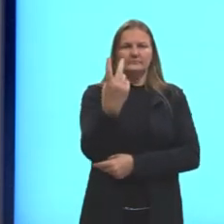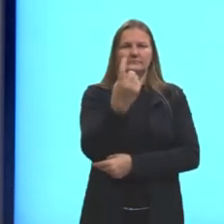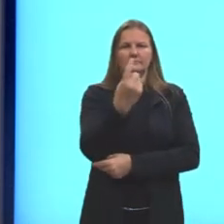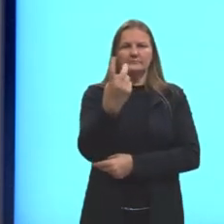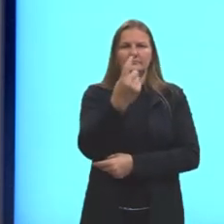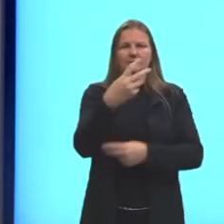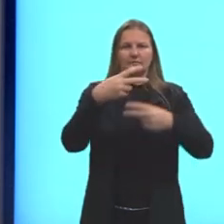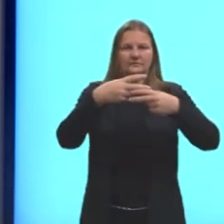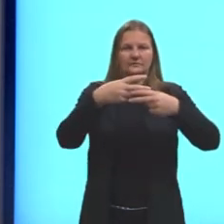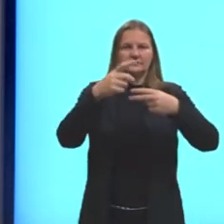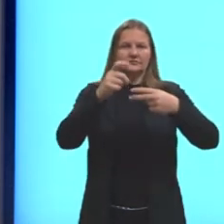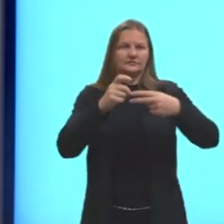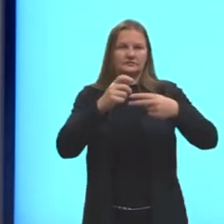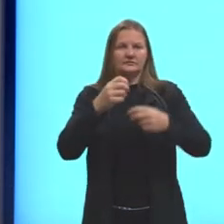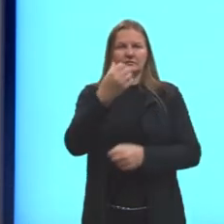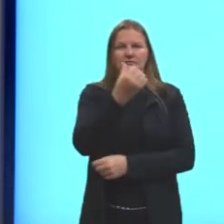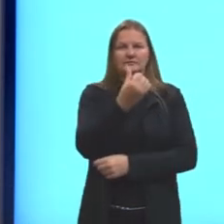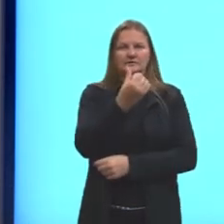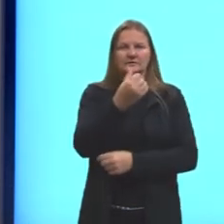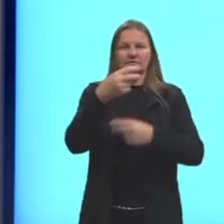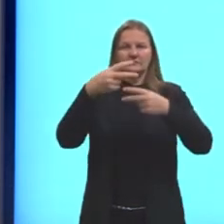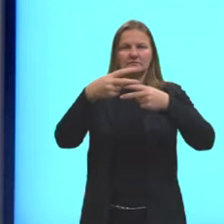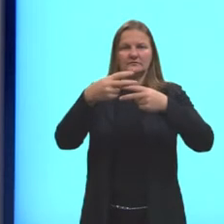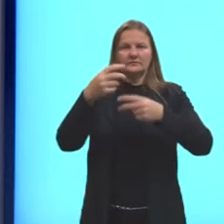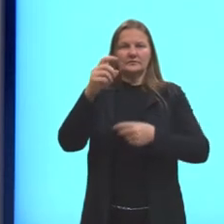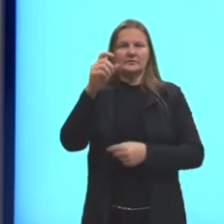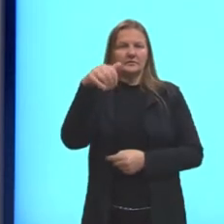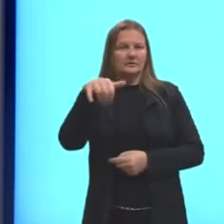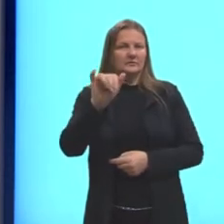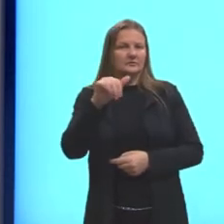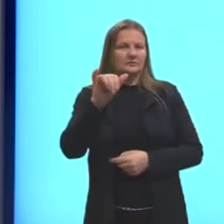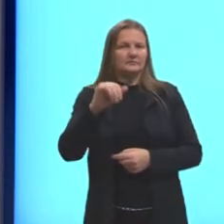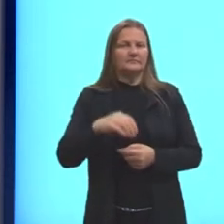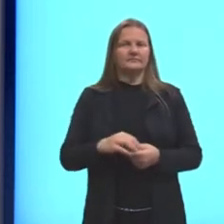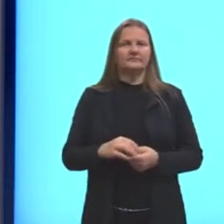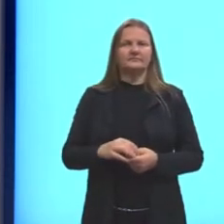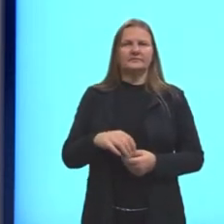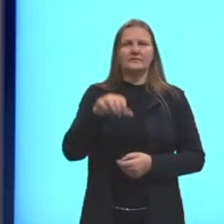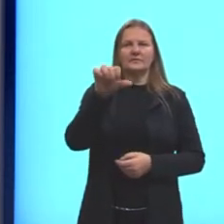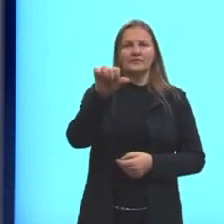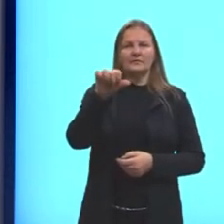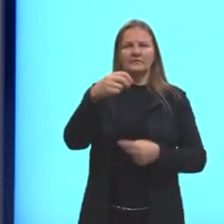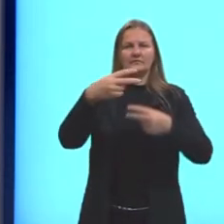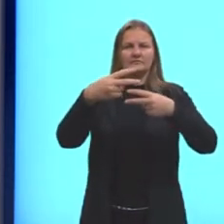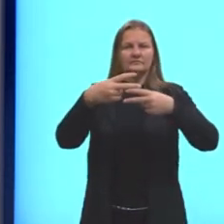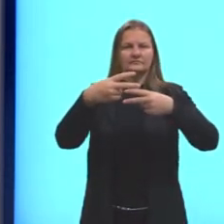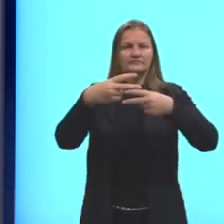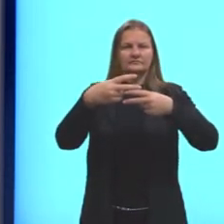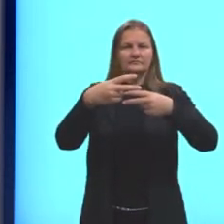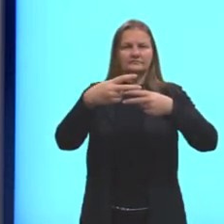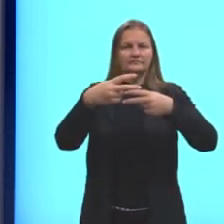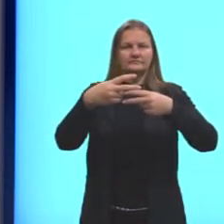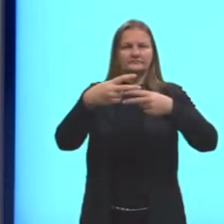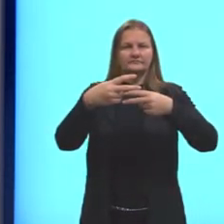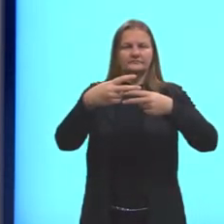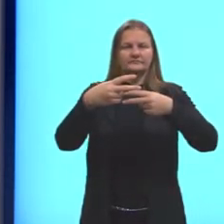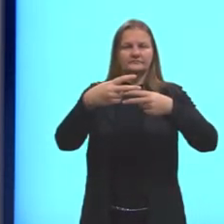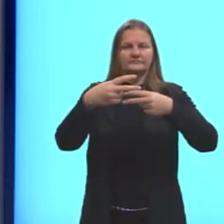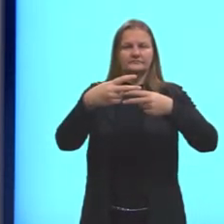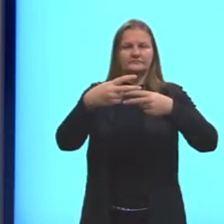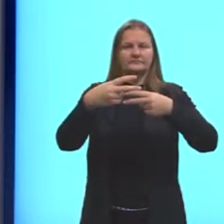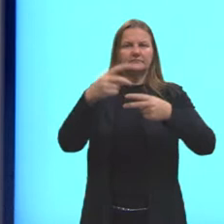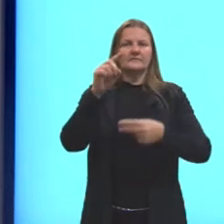coeficiente do X6 é o coeficiente do Y e o nove é o menos nove o